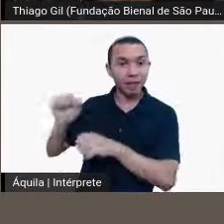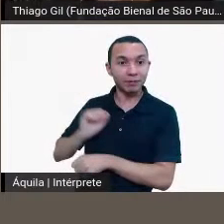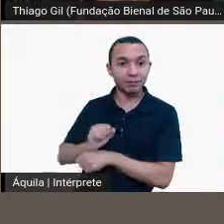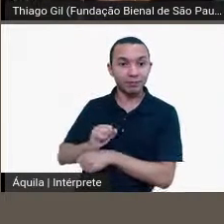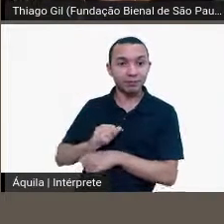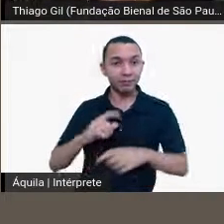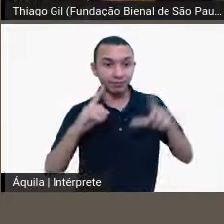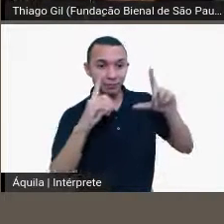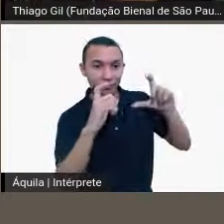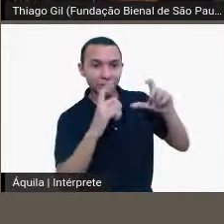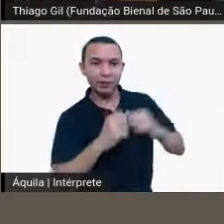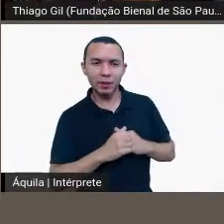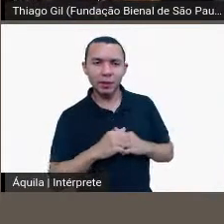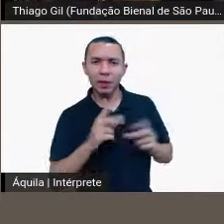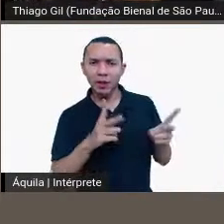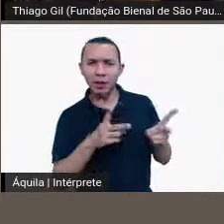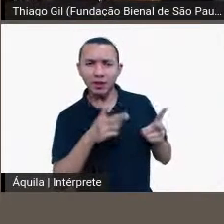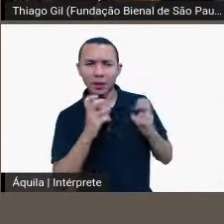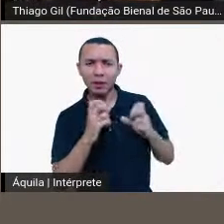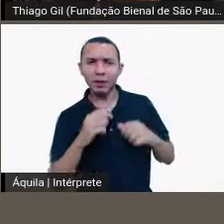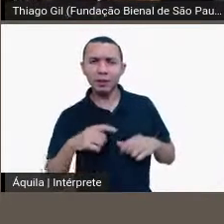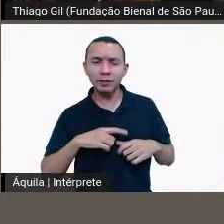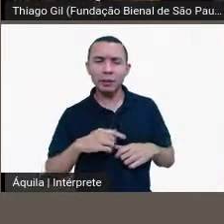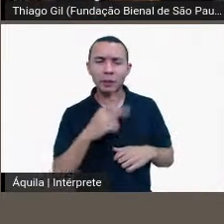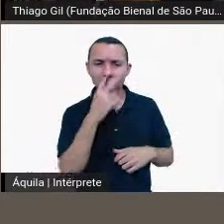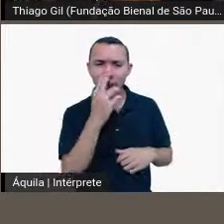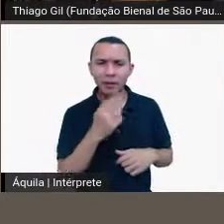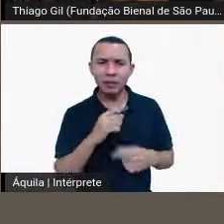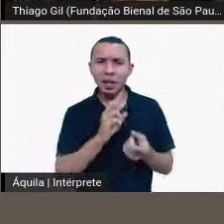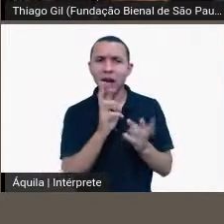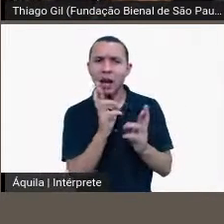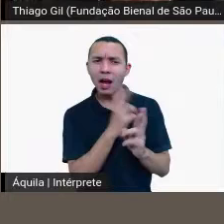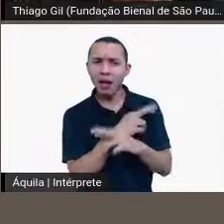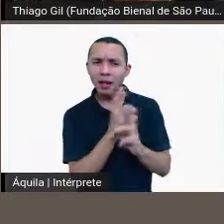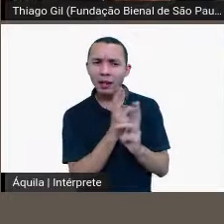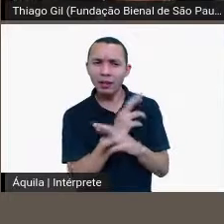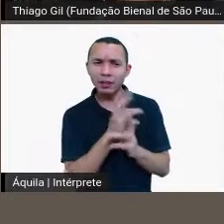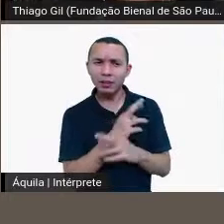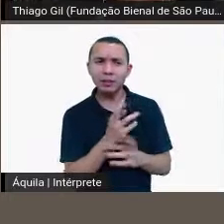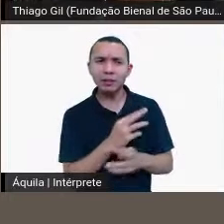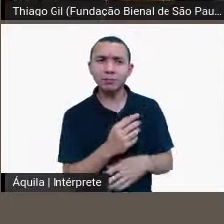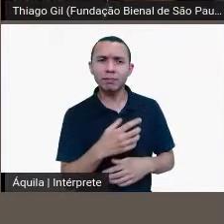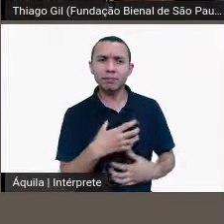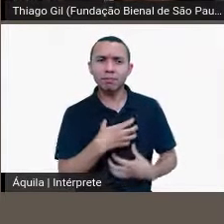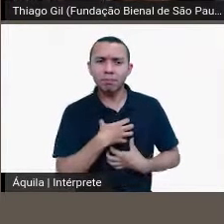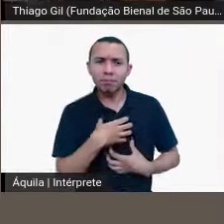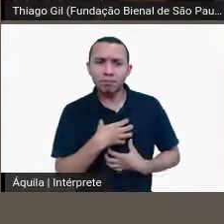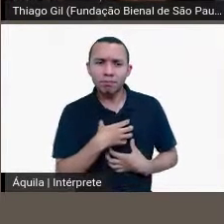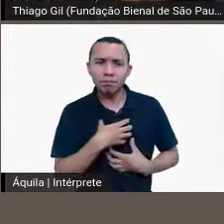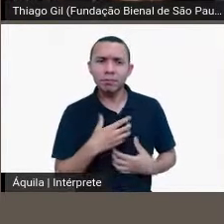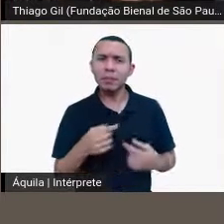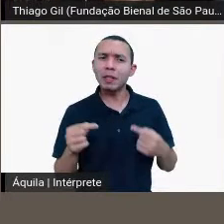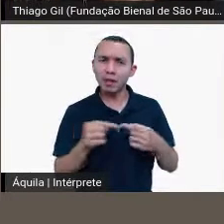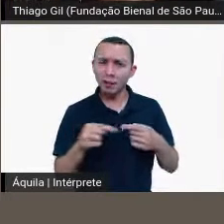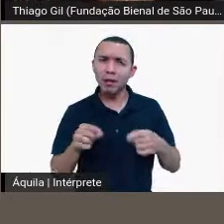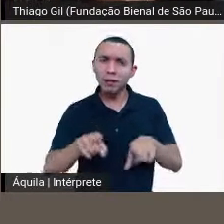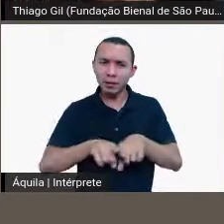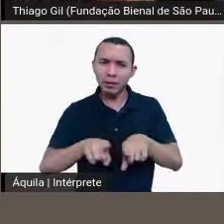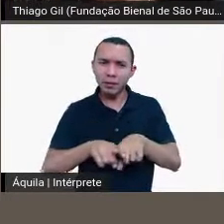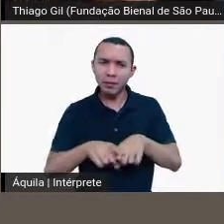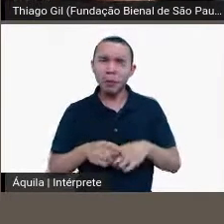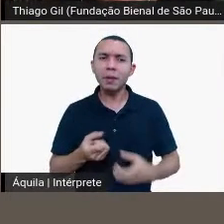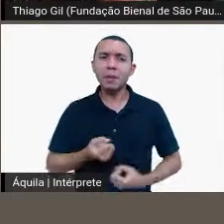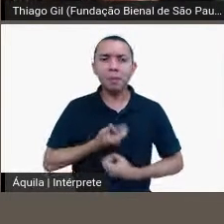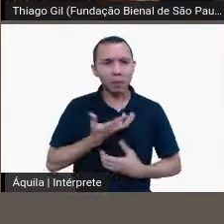de reconhecer que ela tem uma dimensão afetiva e que é potencialmente poética, né? É uma poesia distribuída